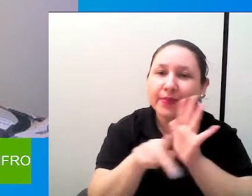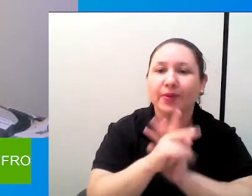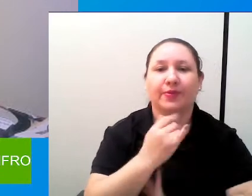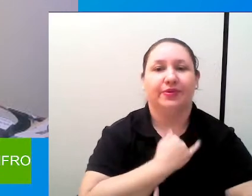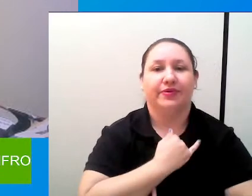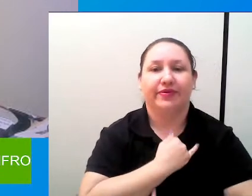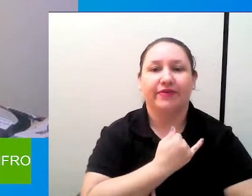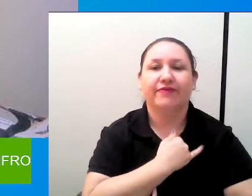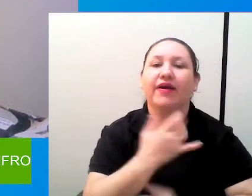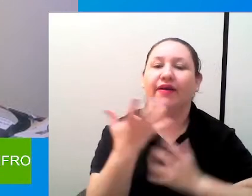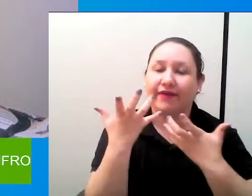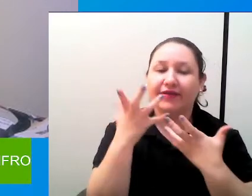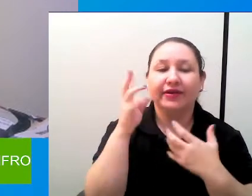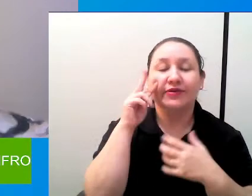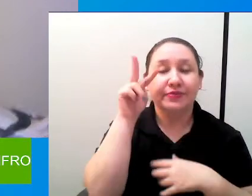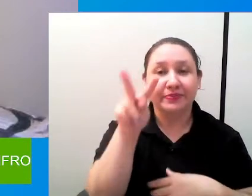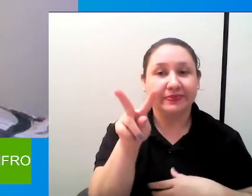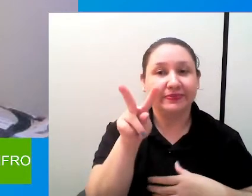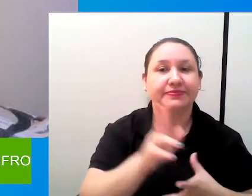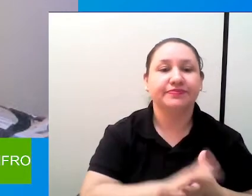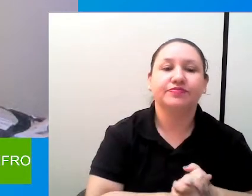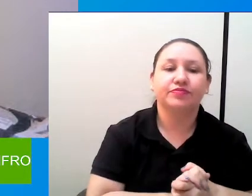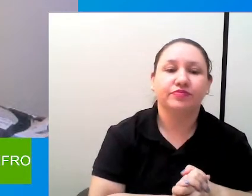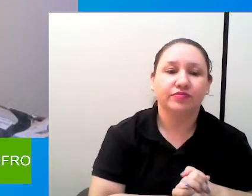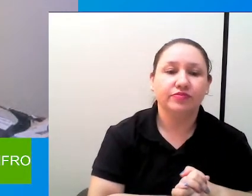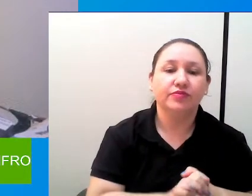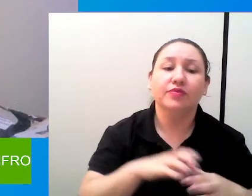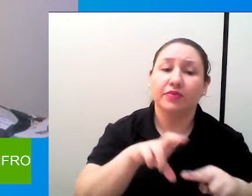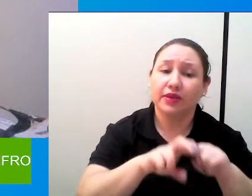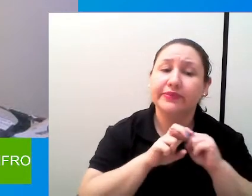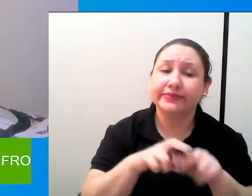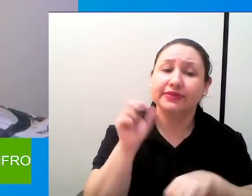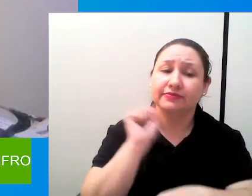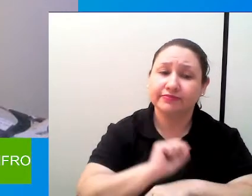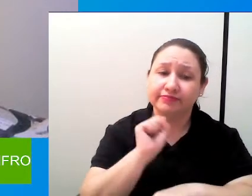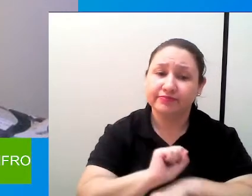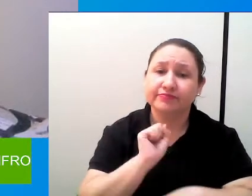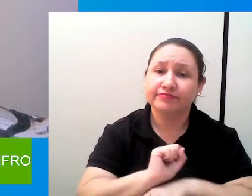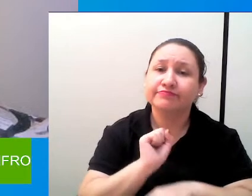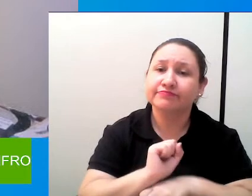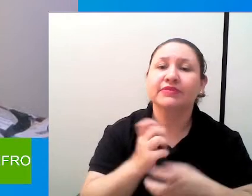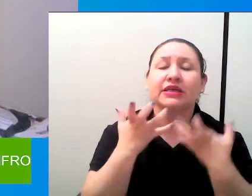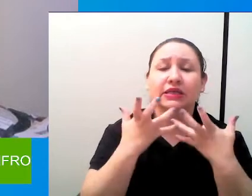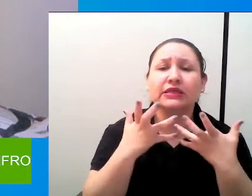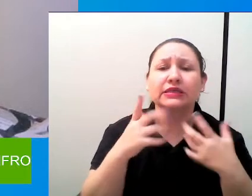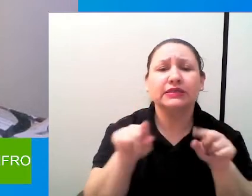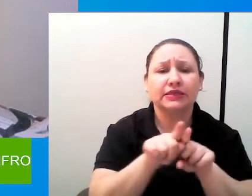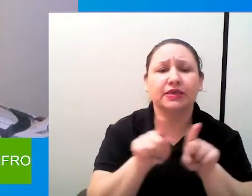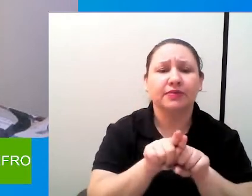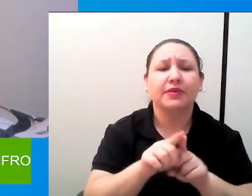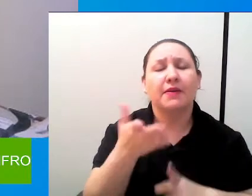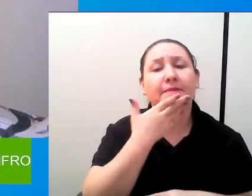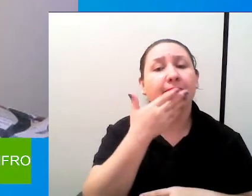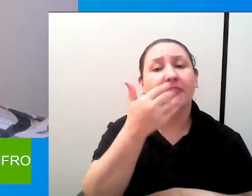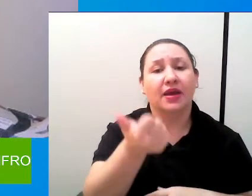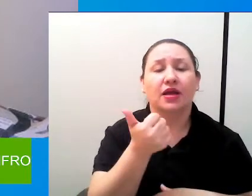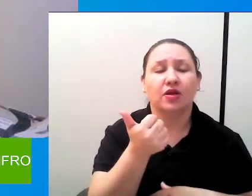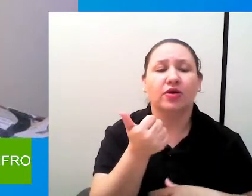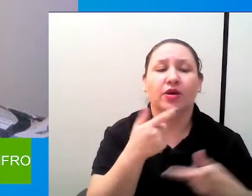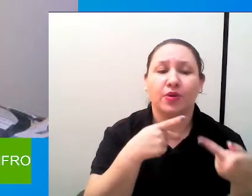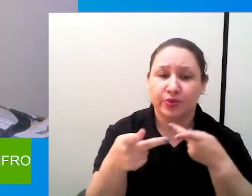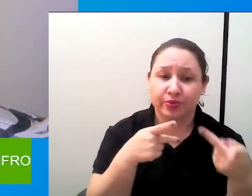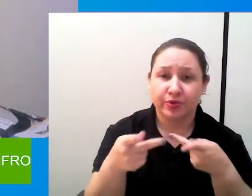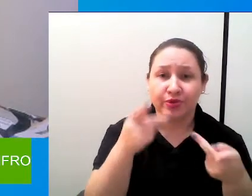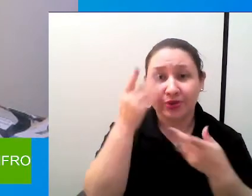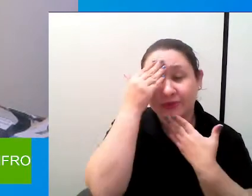aplicação dessas atividades, nós esperamos conseguir, aqui para o campus de Paraná também, melhorar o nosso programa. Desejo a